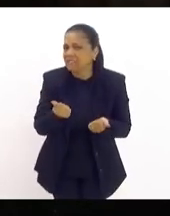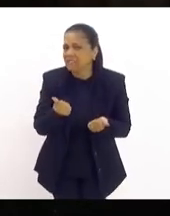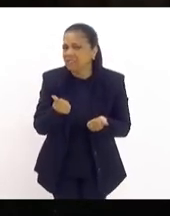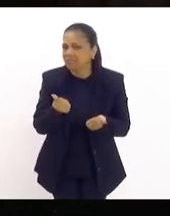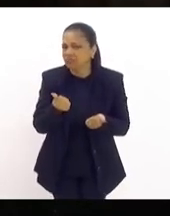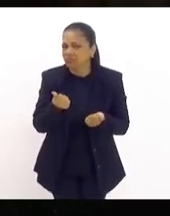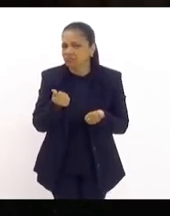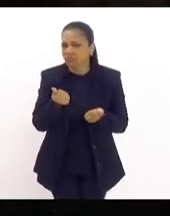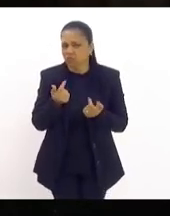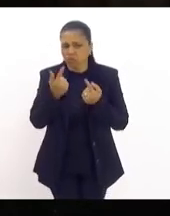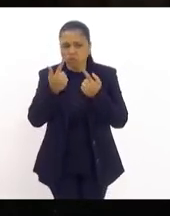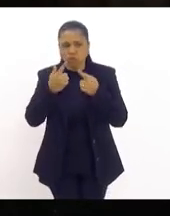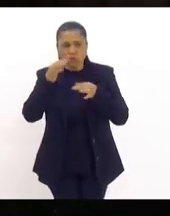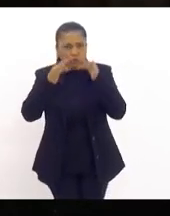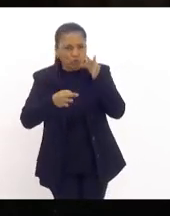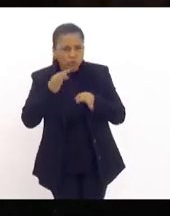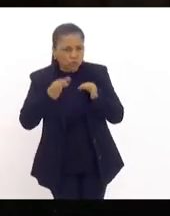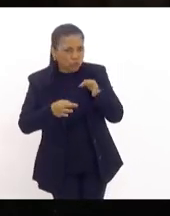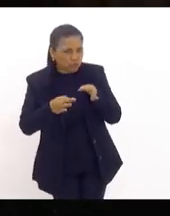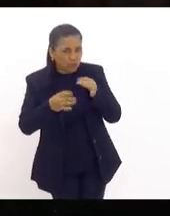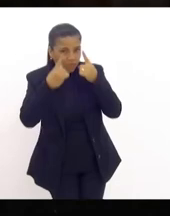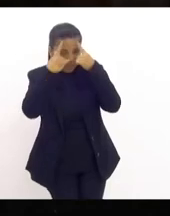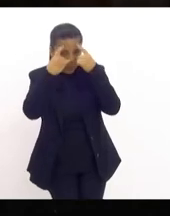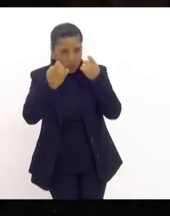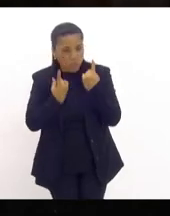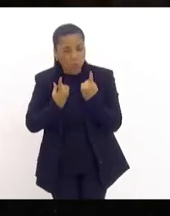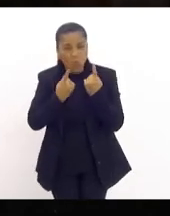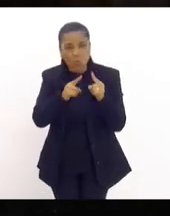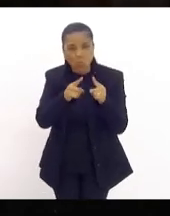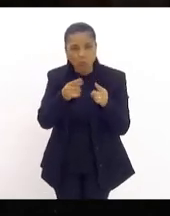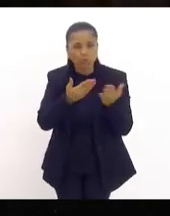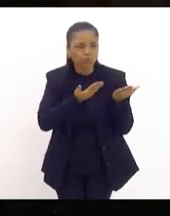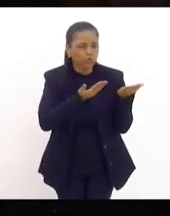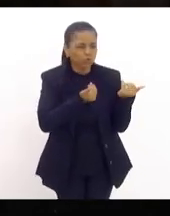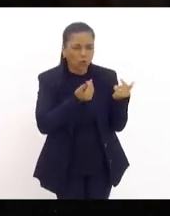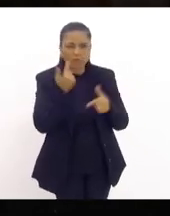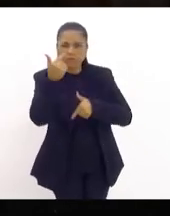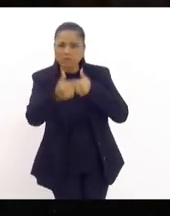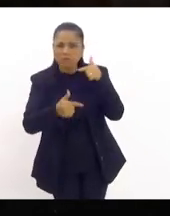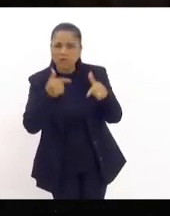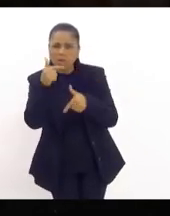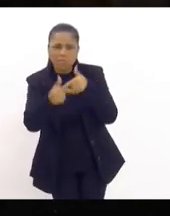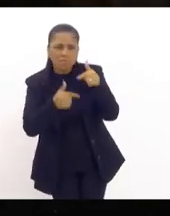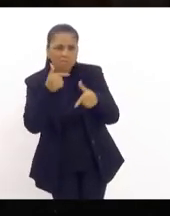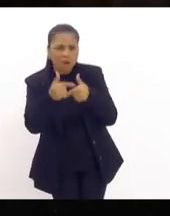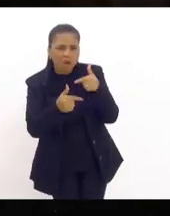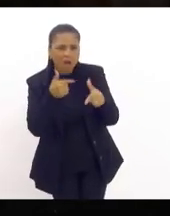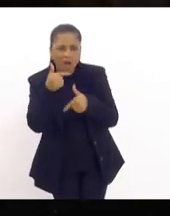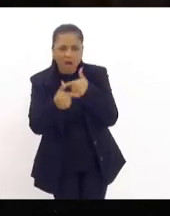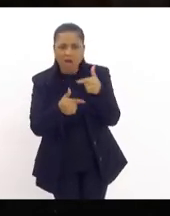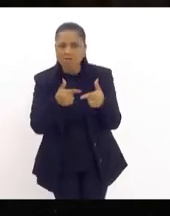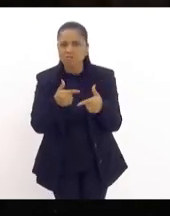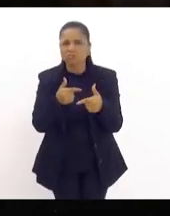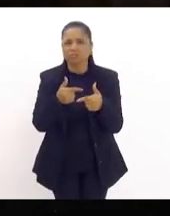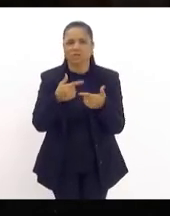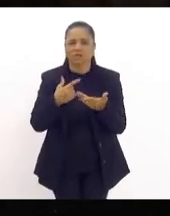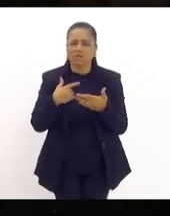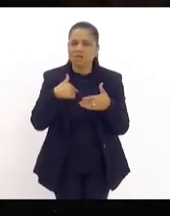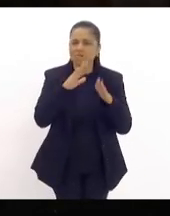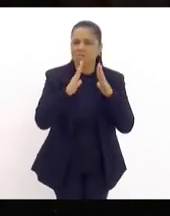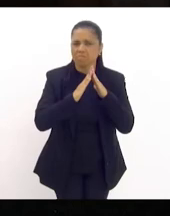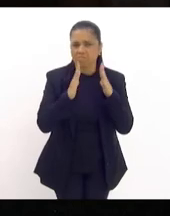ainda mais contra um jovem trabalhador que estava buscando levar o seu sustento para casa, para sua